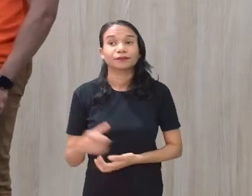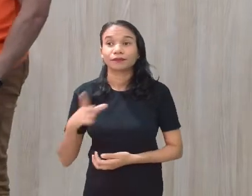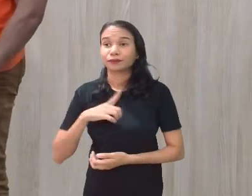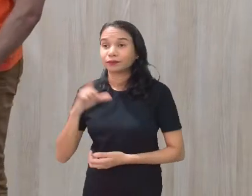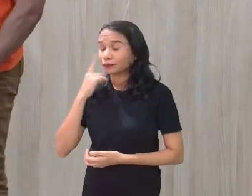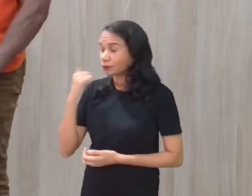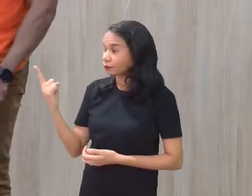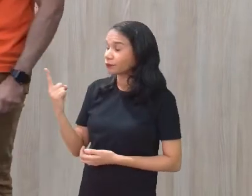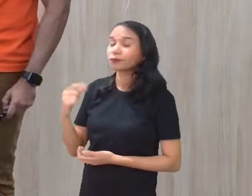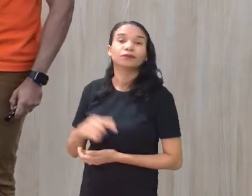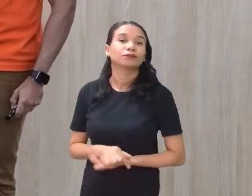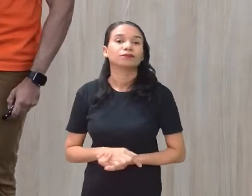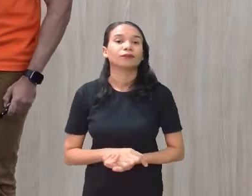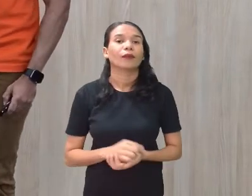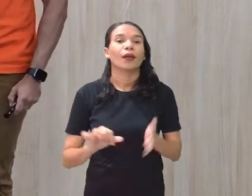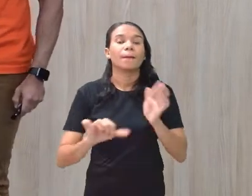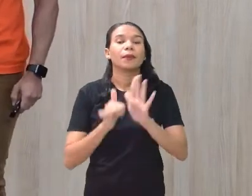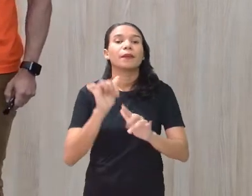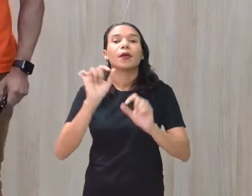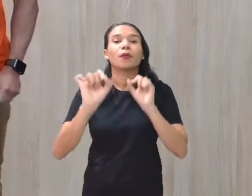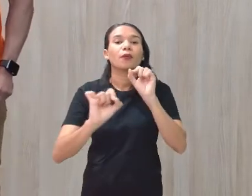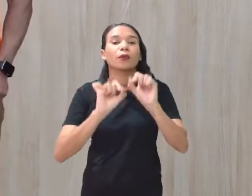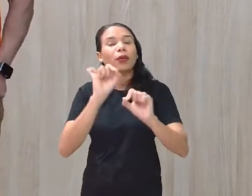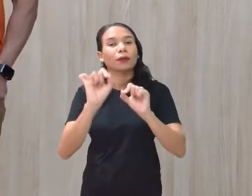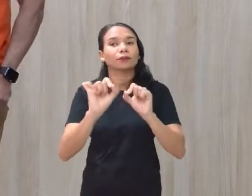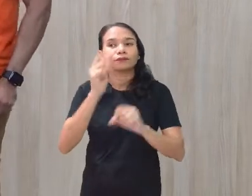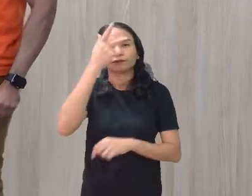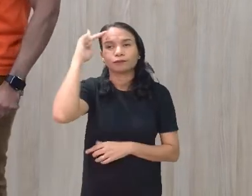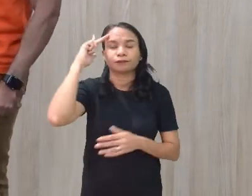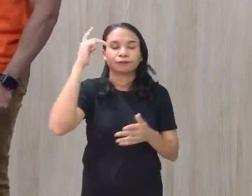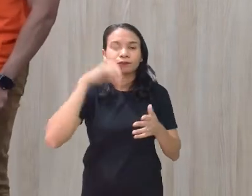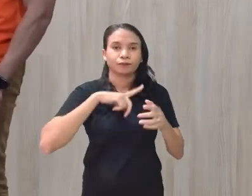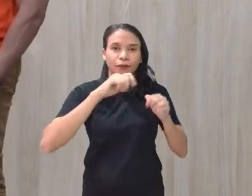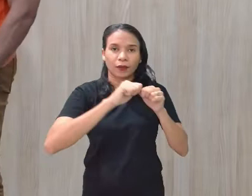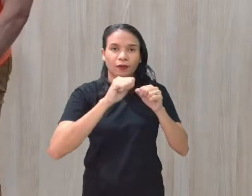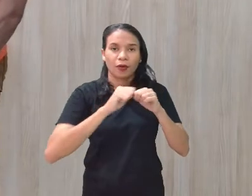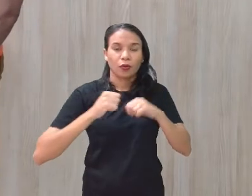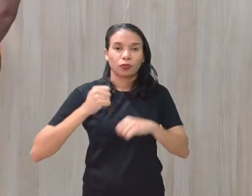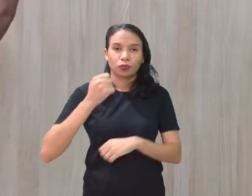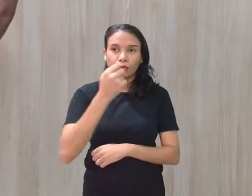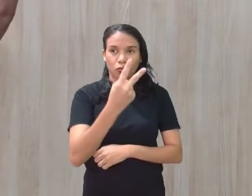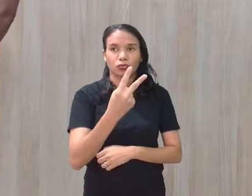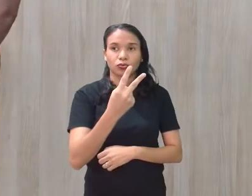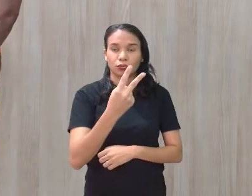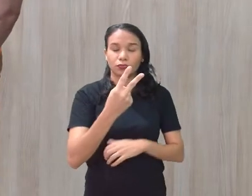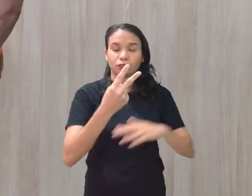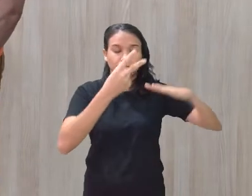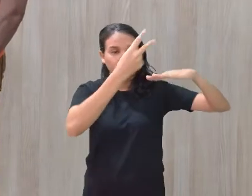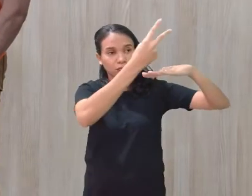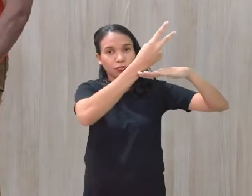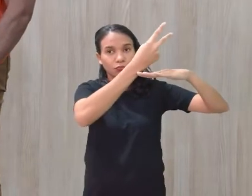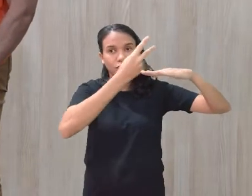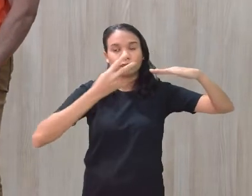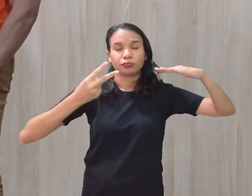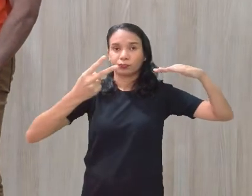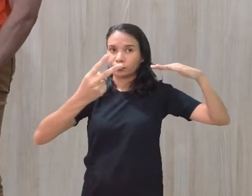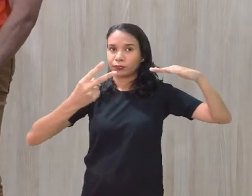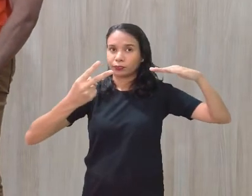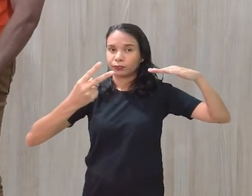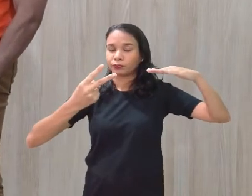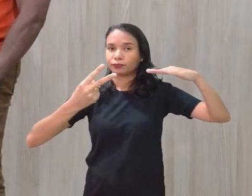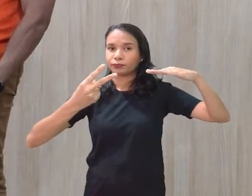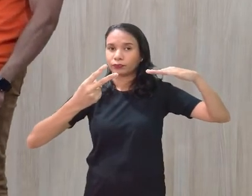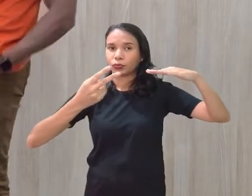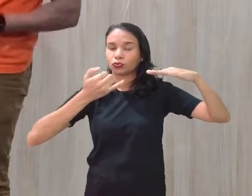aqui 2/10. Então, o primeiro passo, você escreve aí o número que está no denominador, certo? No